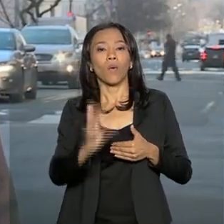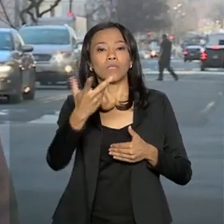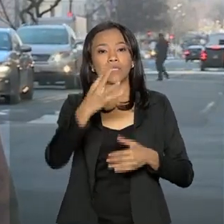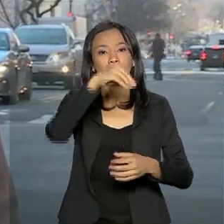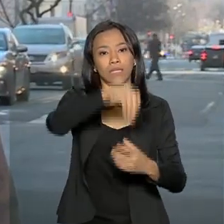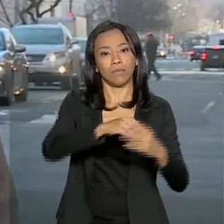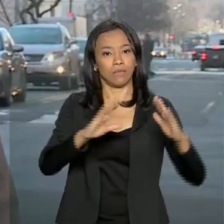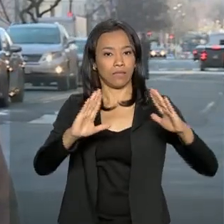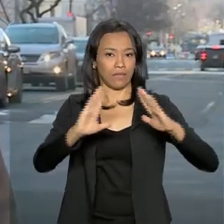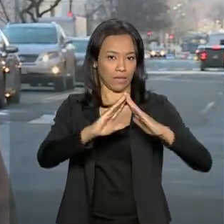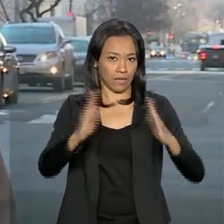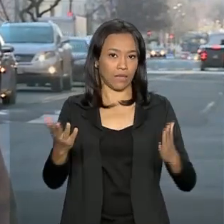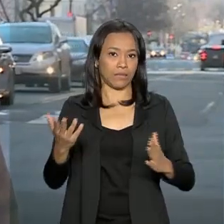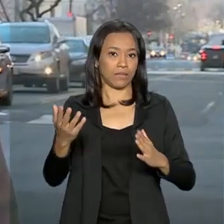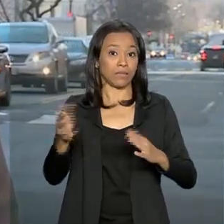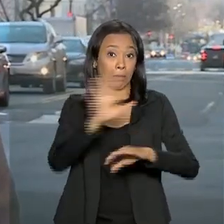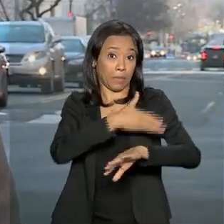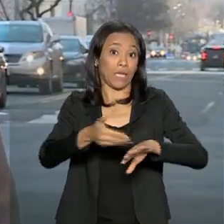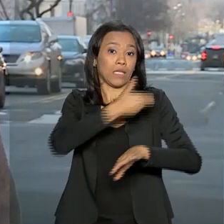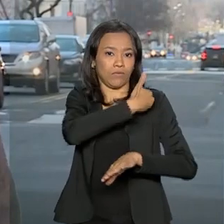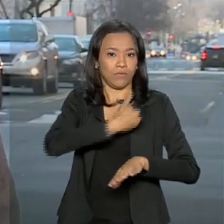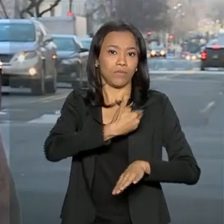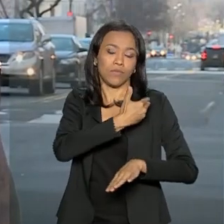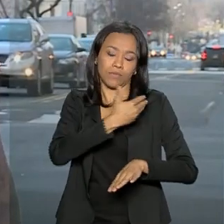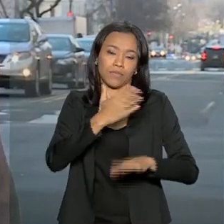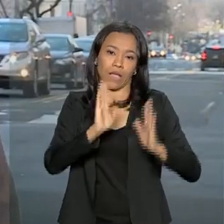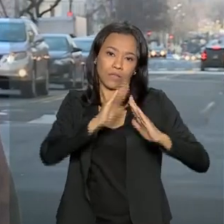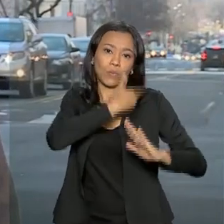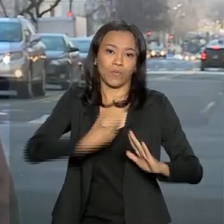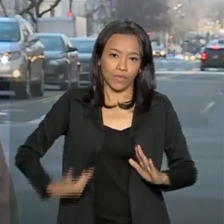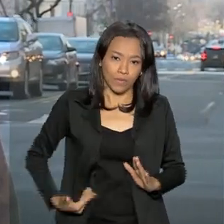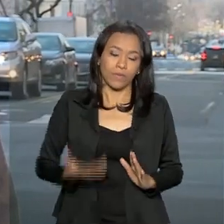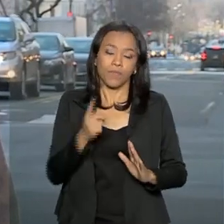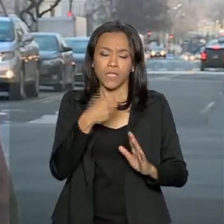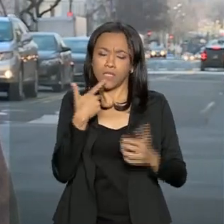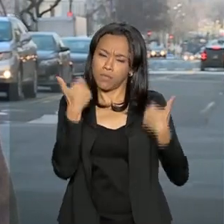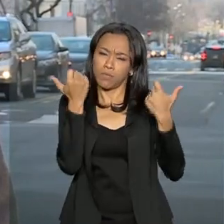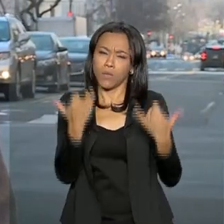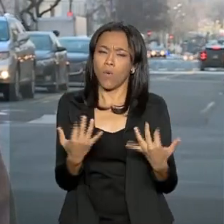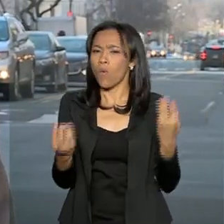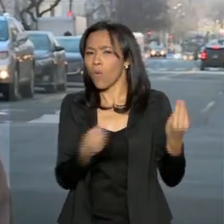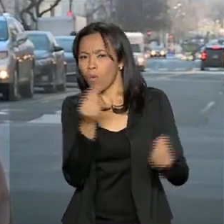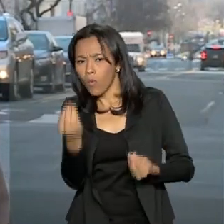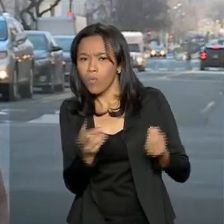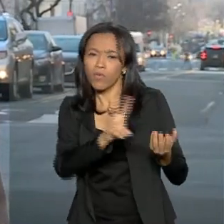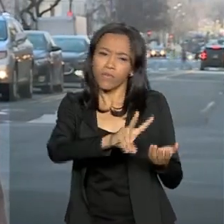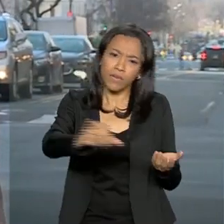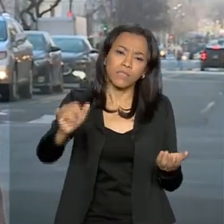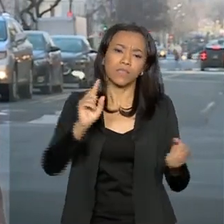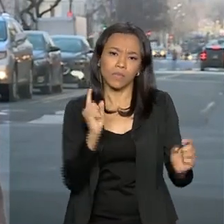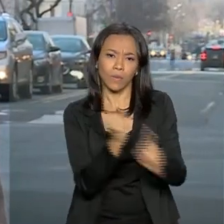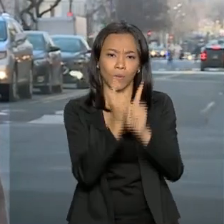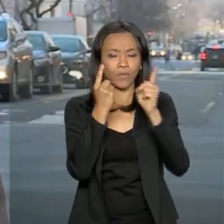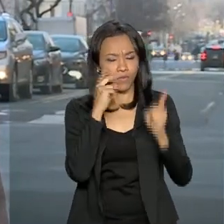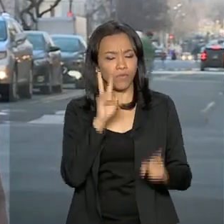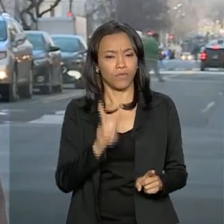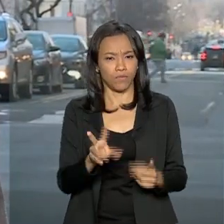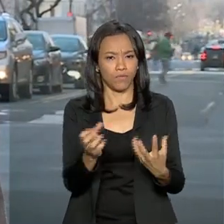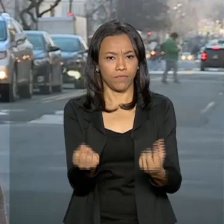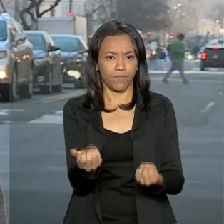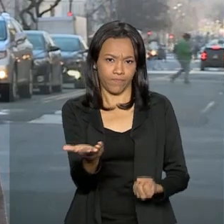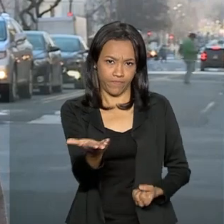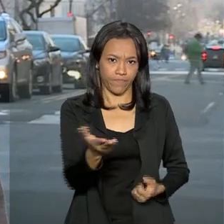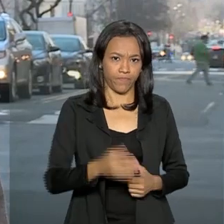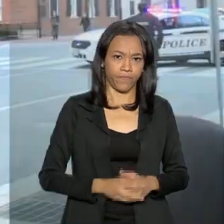O ministro das Relações Exteriores, Ernesto Araújo, falou sobre a expectativa desta agenda com o presidente Donald Trump. Vamos acompanhar.